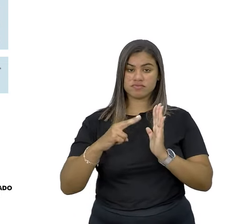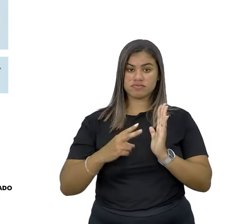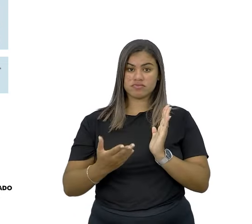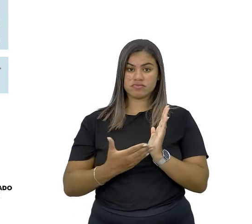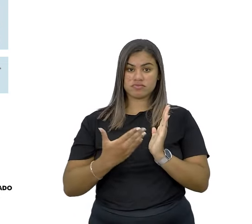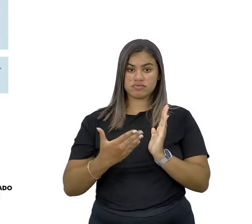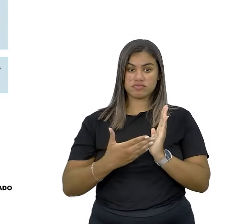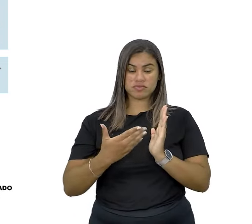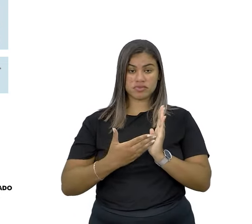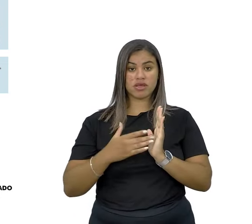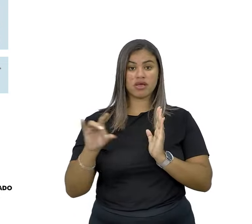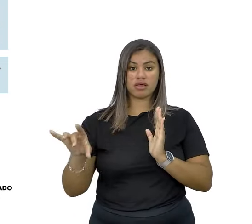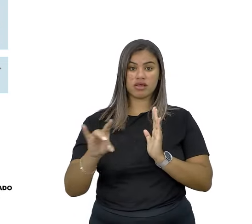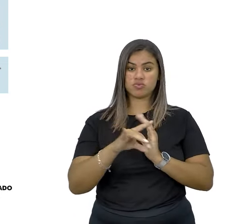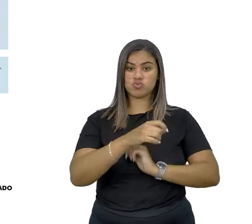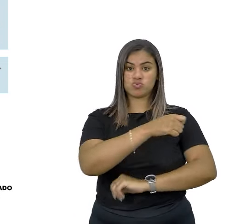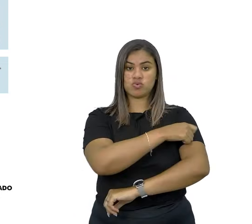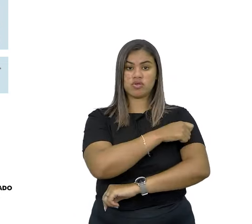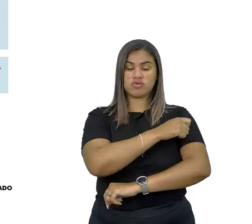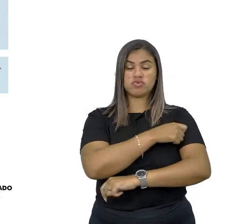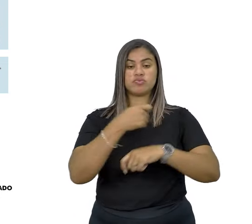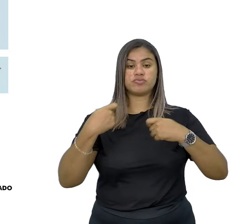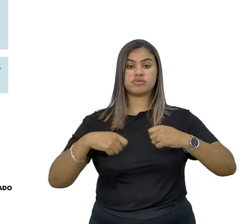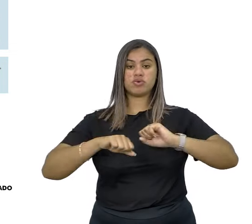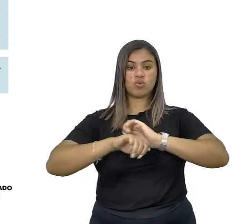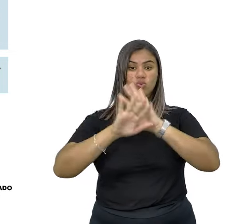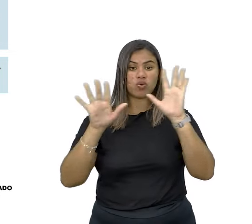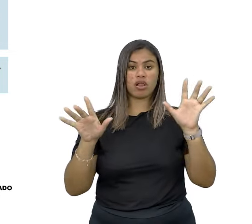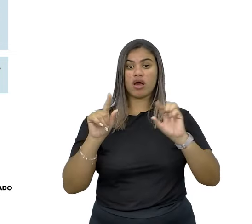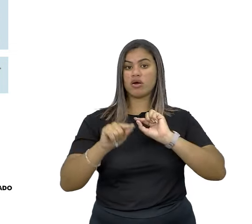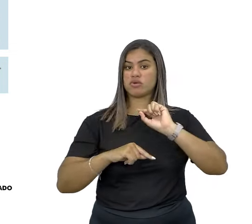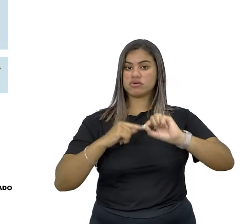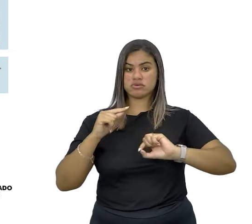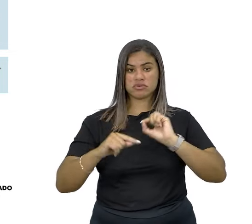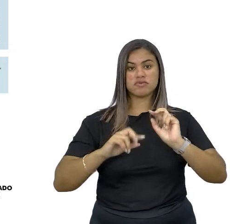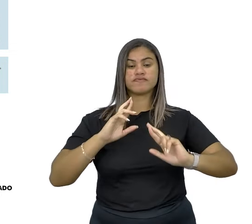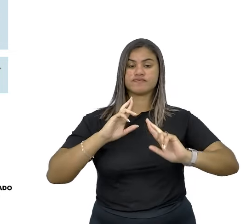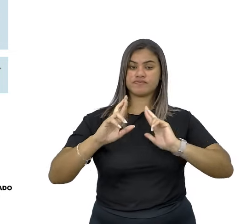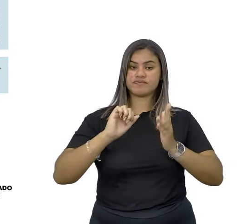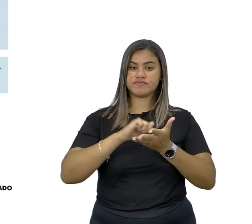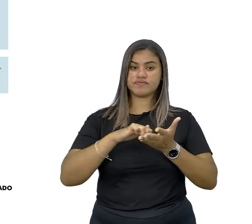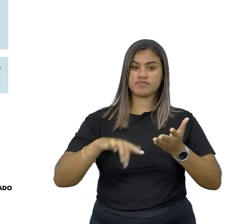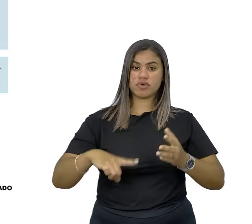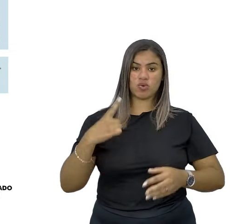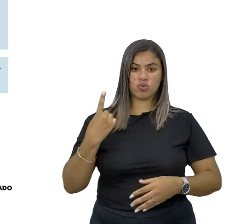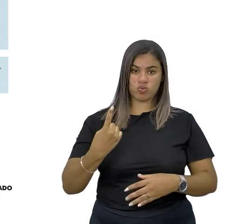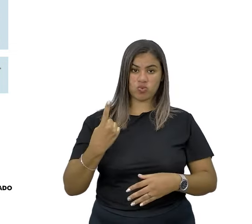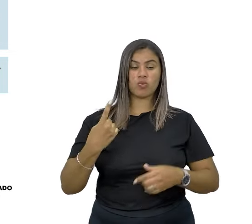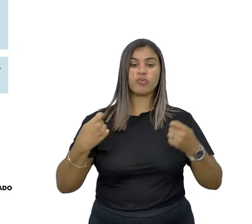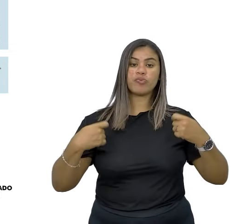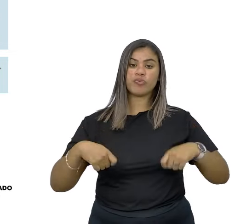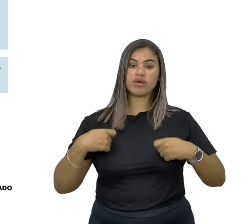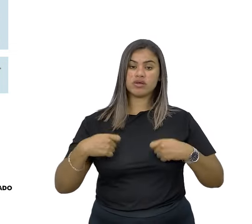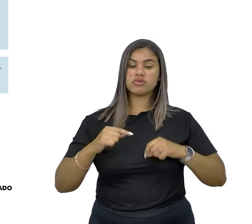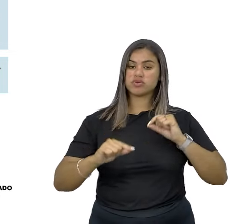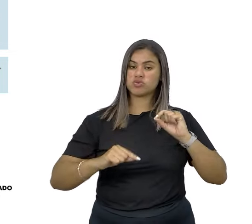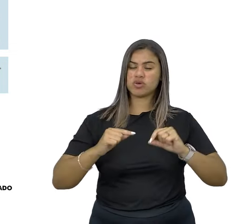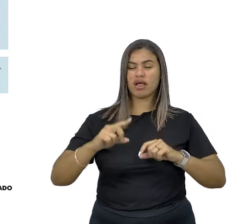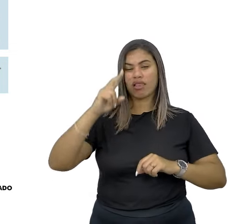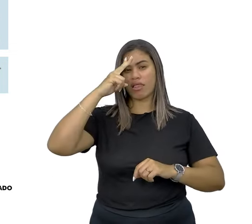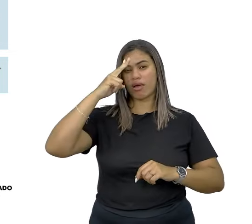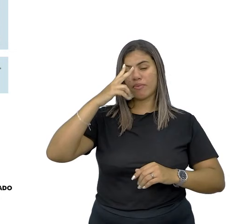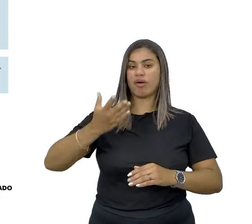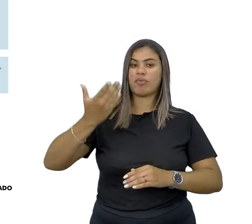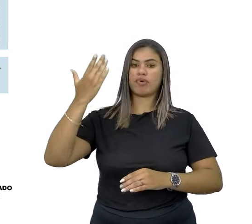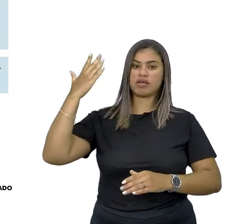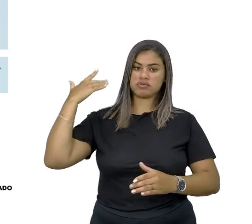estudante, os estudantes deverão ter a clareza de que, para responder à atividade 1, eles precisarão resgatar o conhecimento